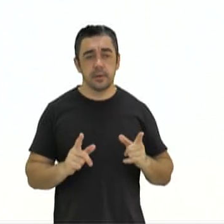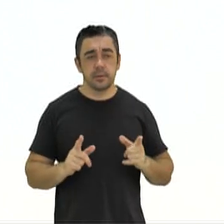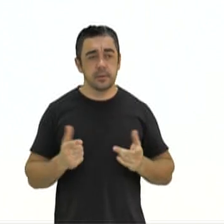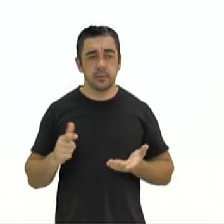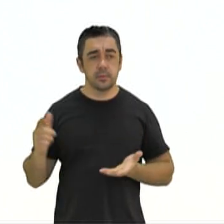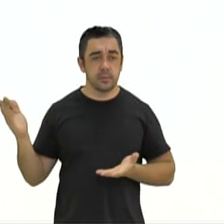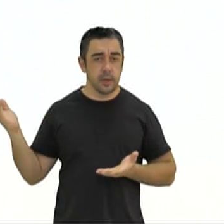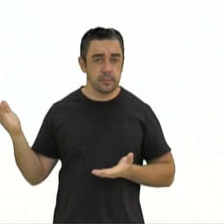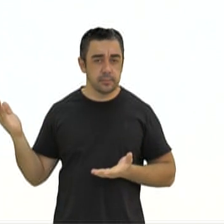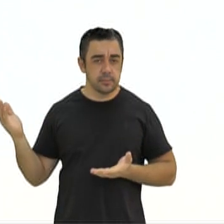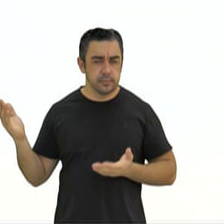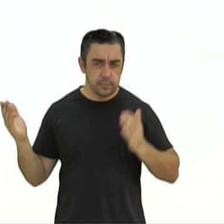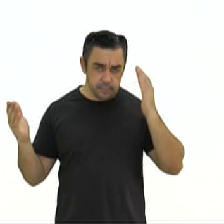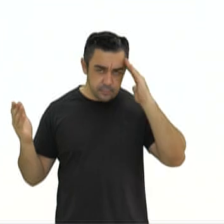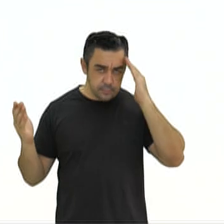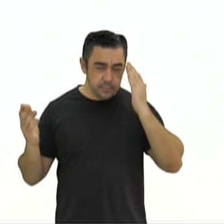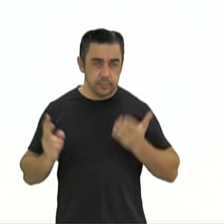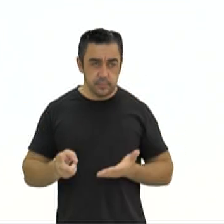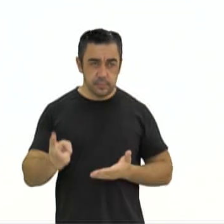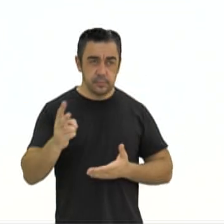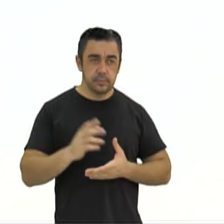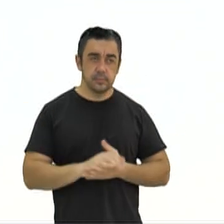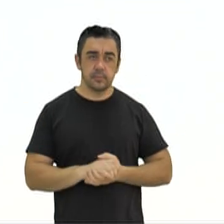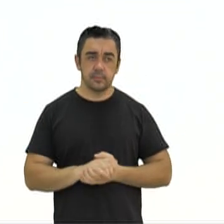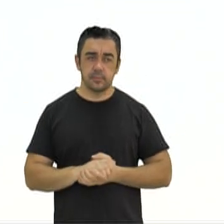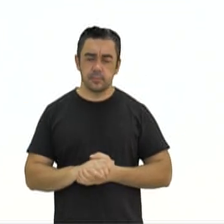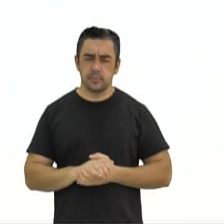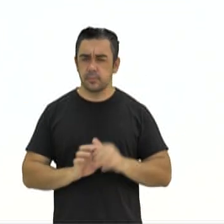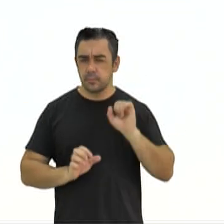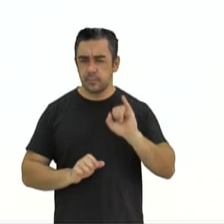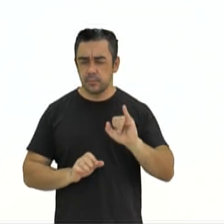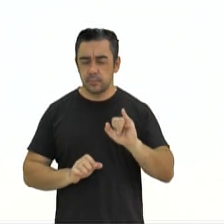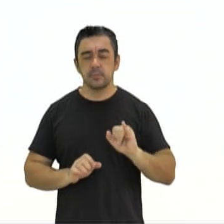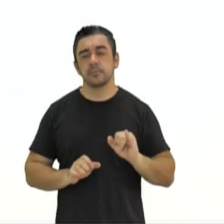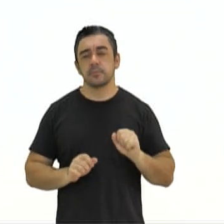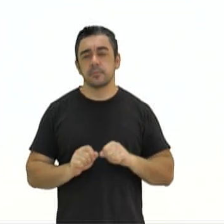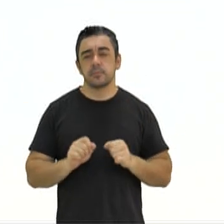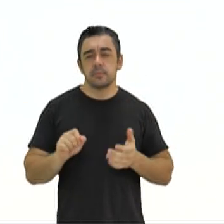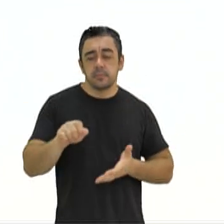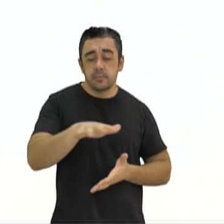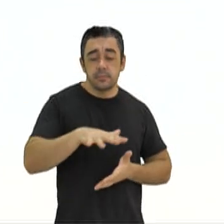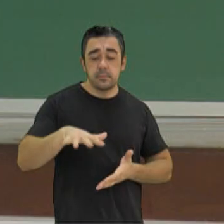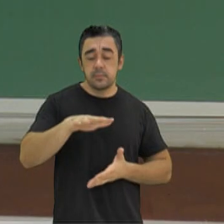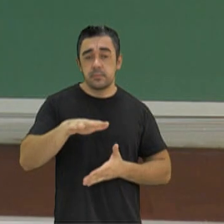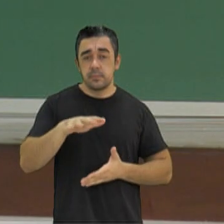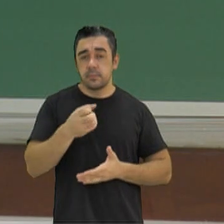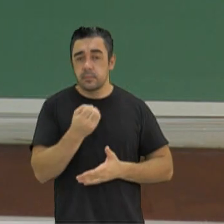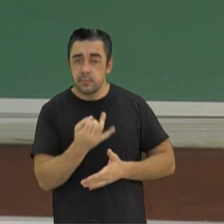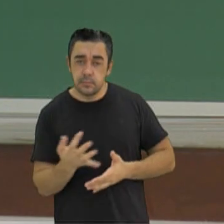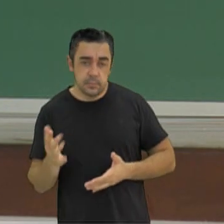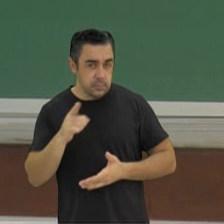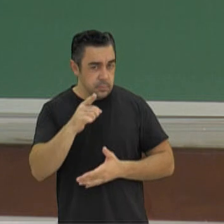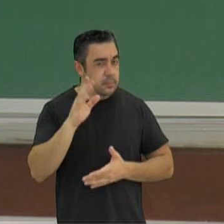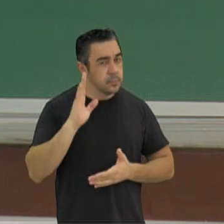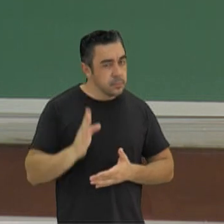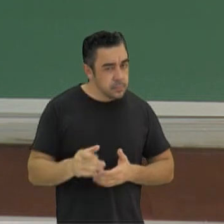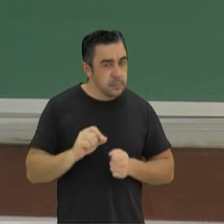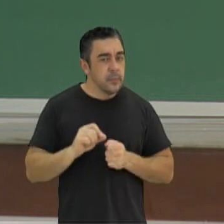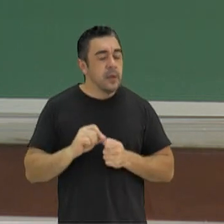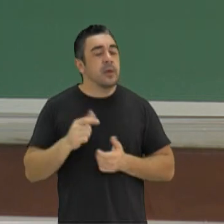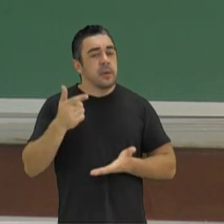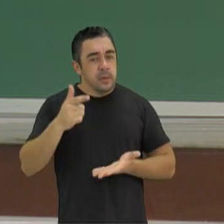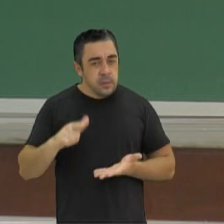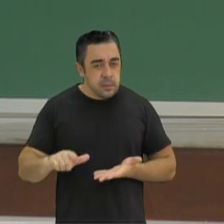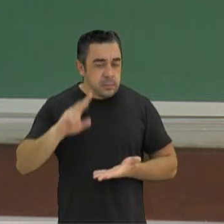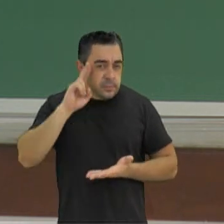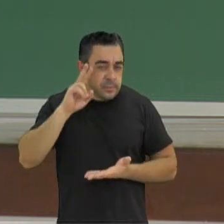tem essa parte. Vamos em frente então. Se eu fosse calcular a área do tronco dessa pirâmide, vocês já fizeram isso e a gente vai relembrar um